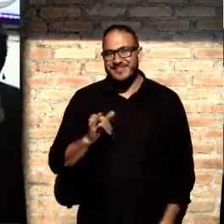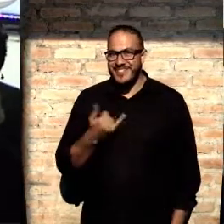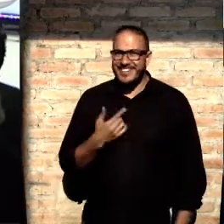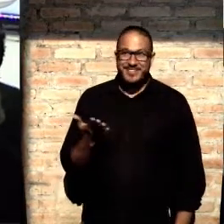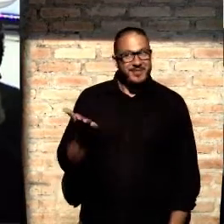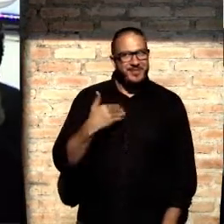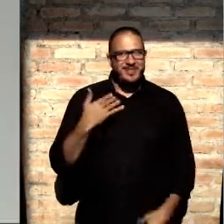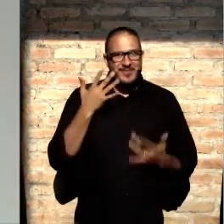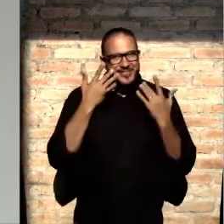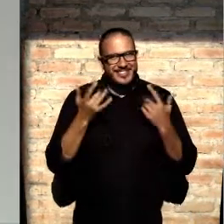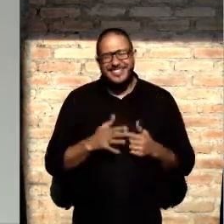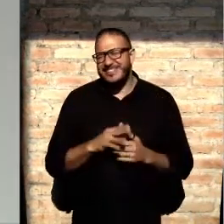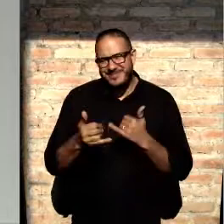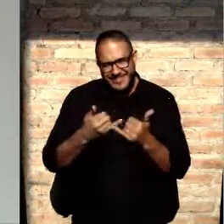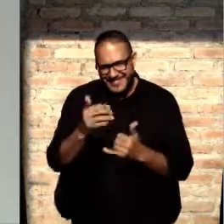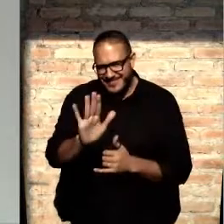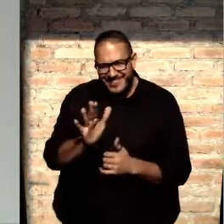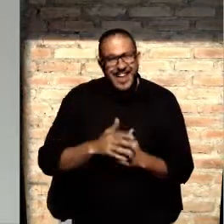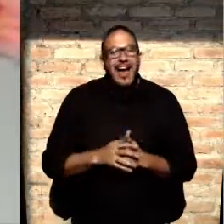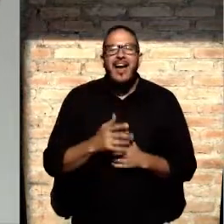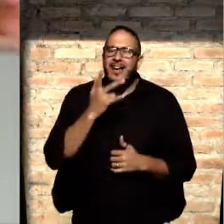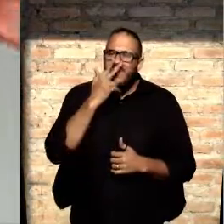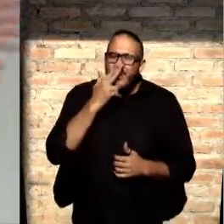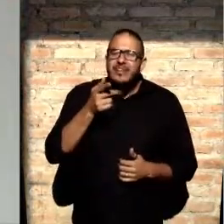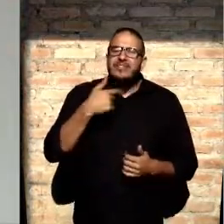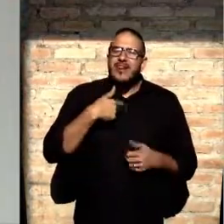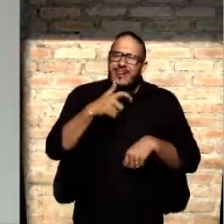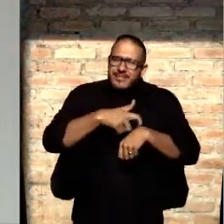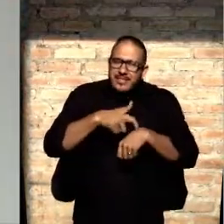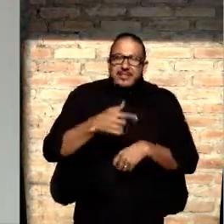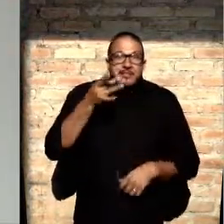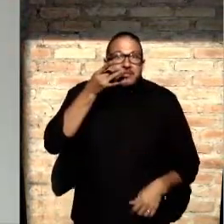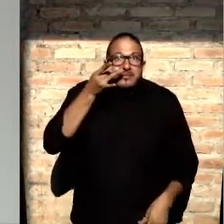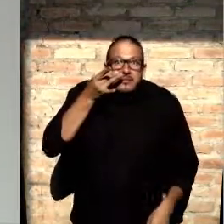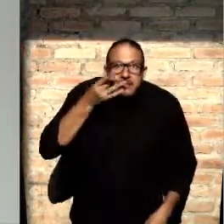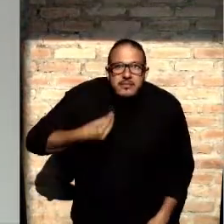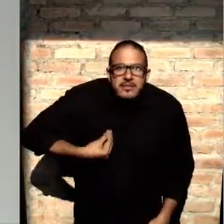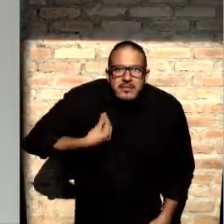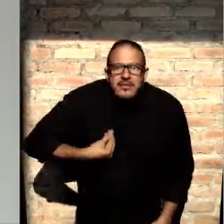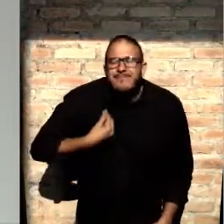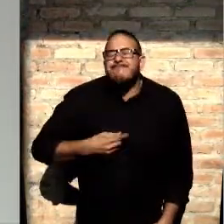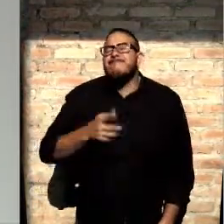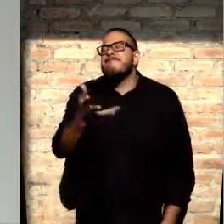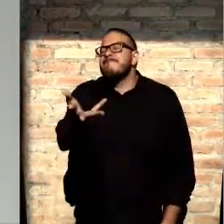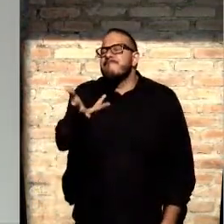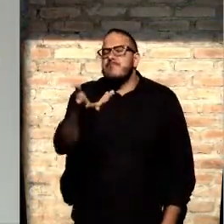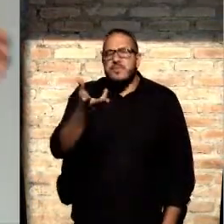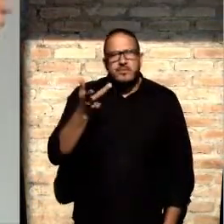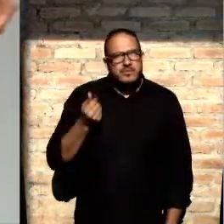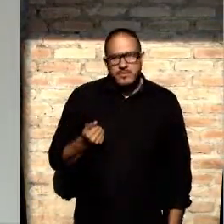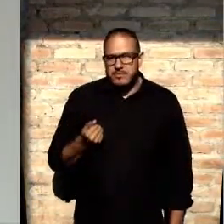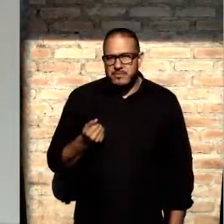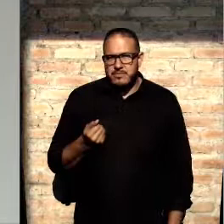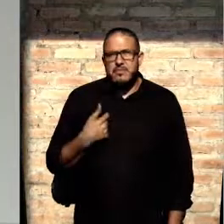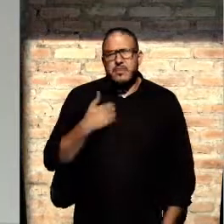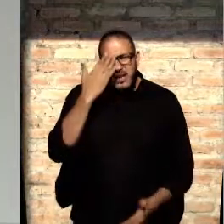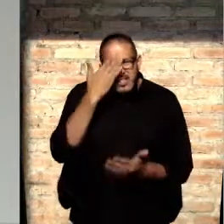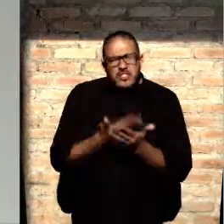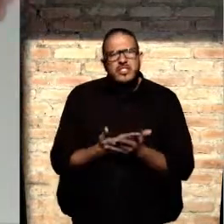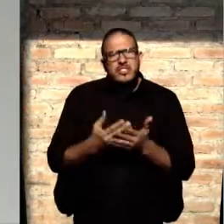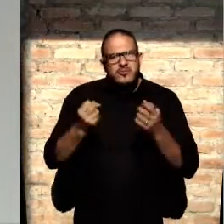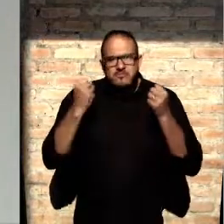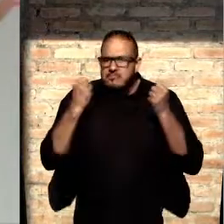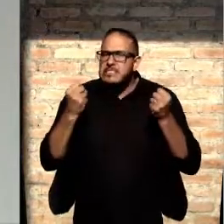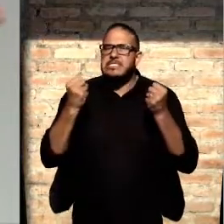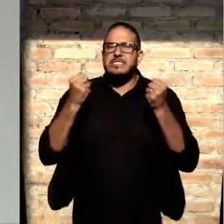não porque é eu acho que os eventos presenciais eles são preciosos eu a confiança de teatro o teatro